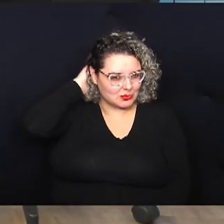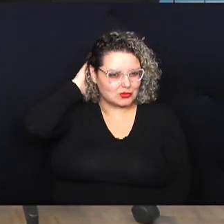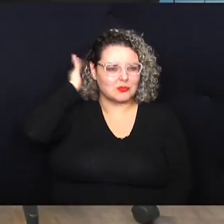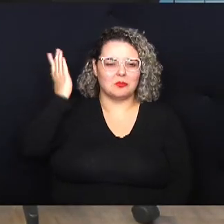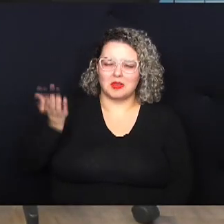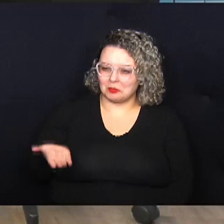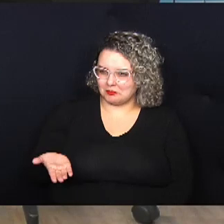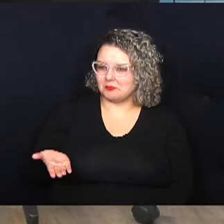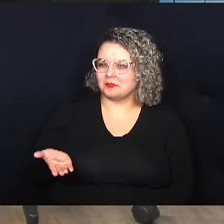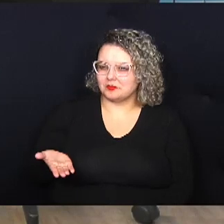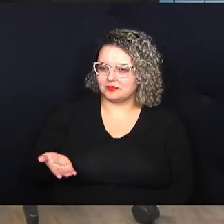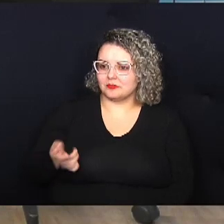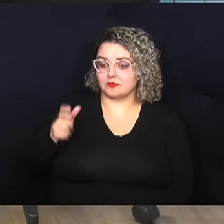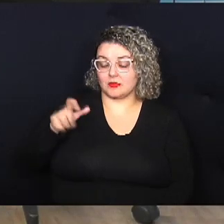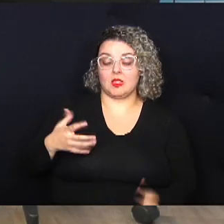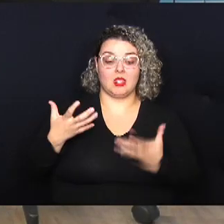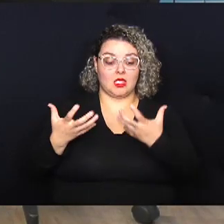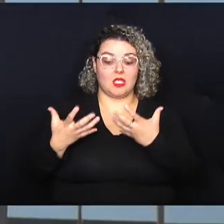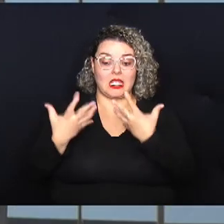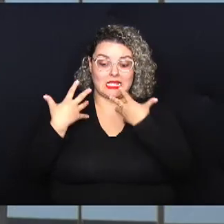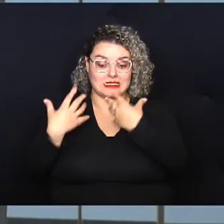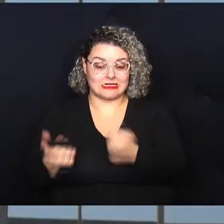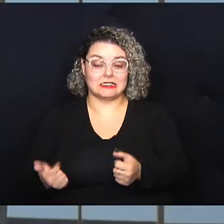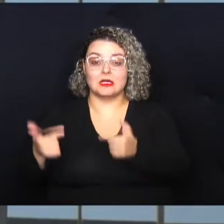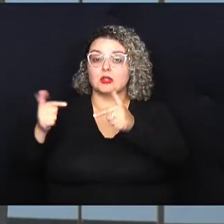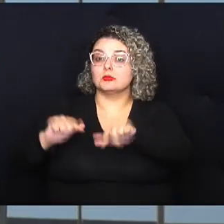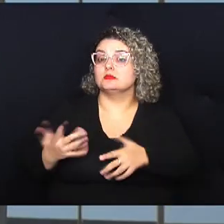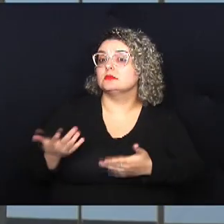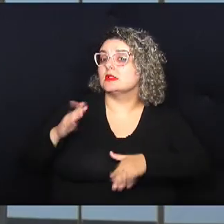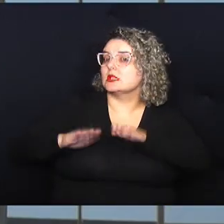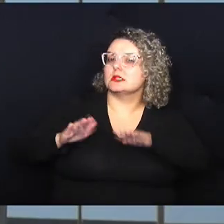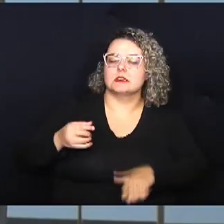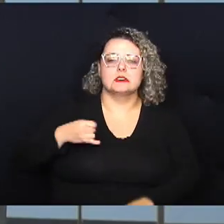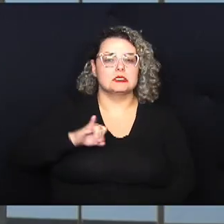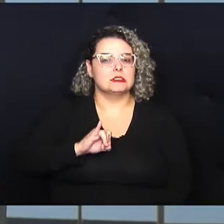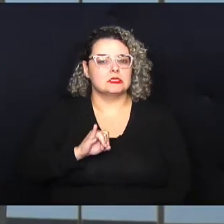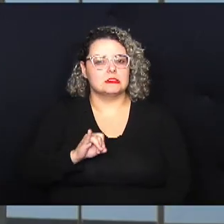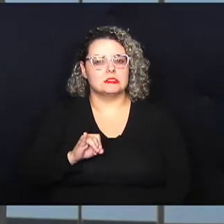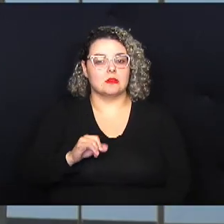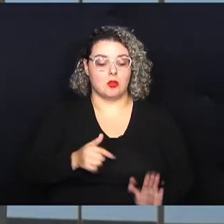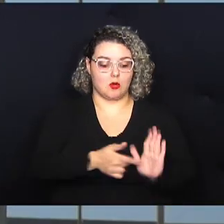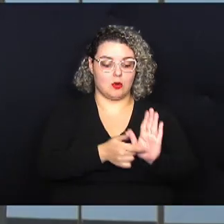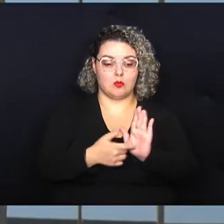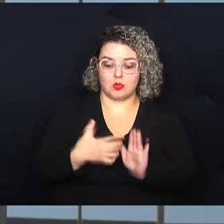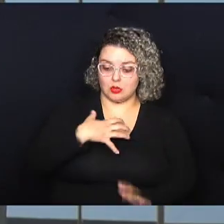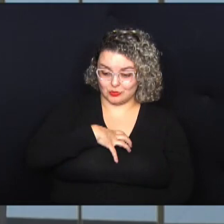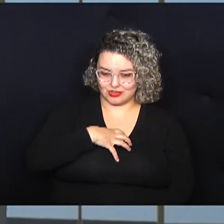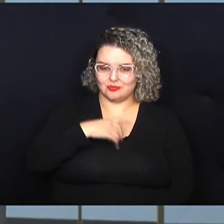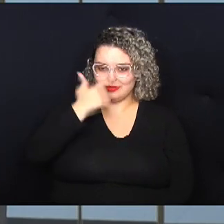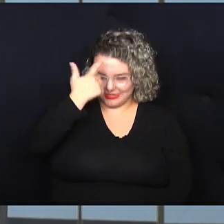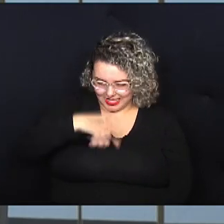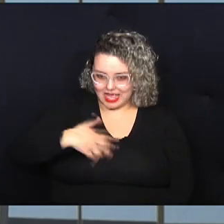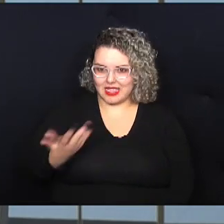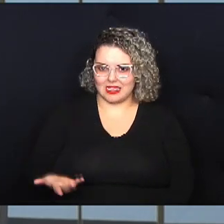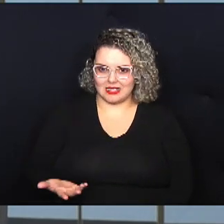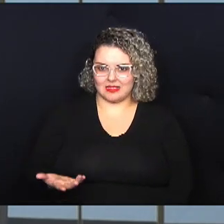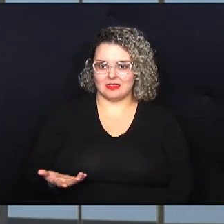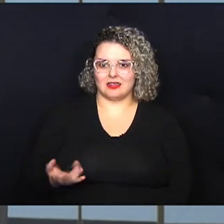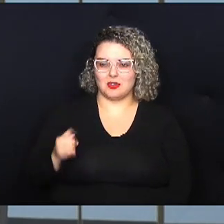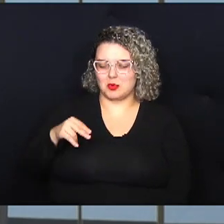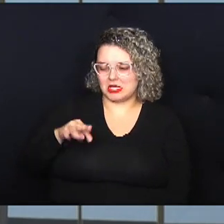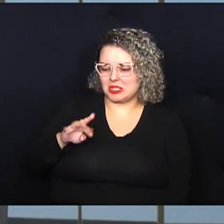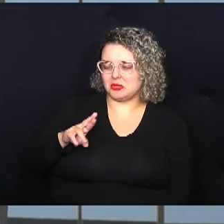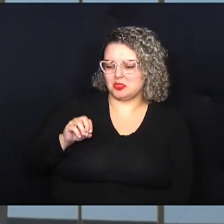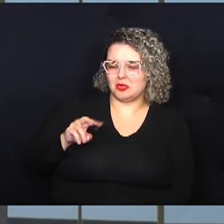a pessoa ela quer ser aceita naquele meio e de repente se ela não for se ela se mostrar como ela é, tipo eu sou introvertida,